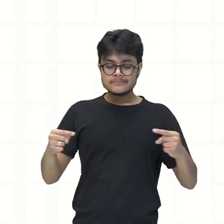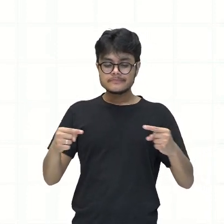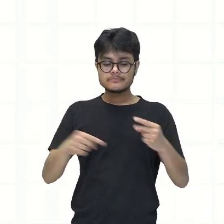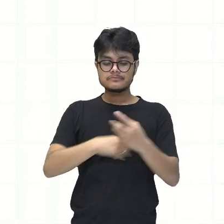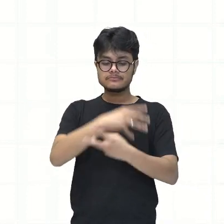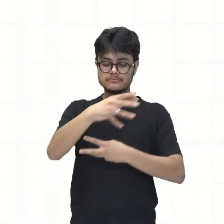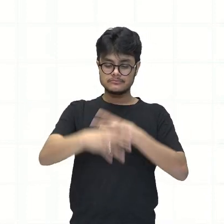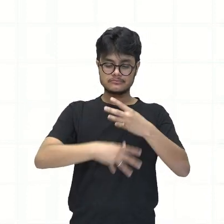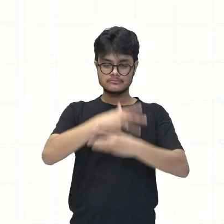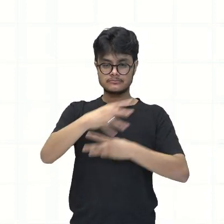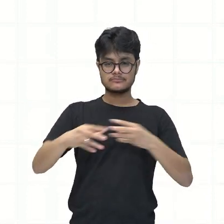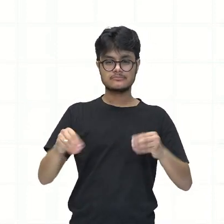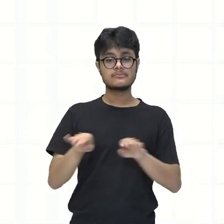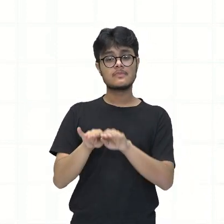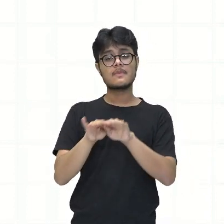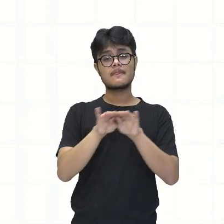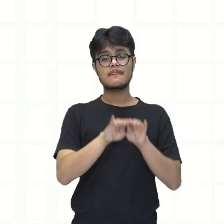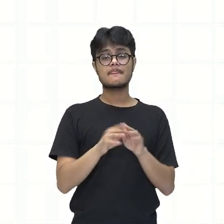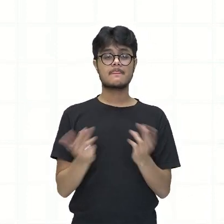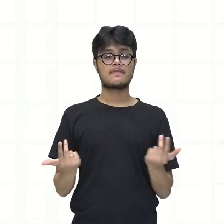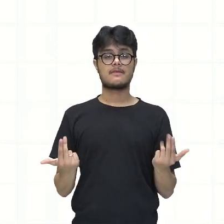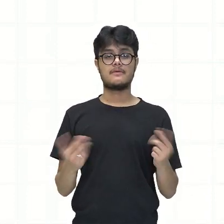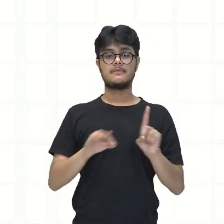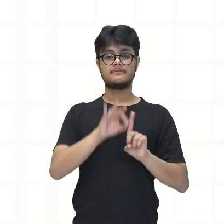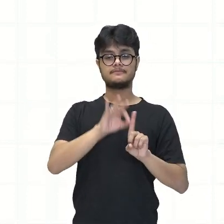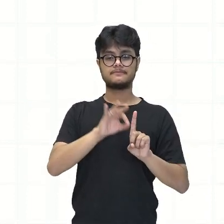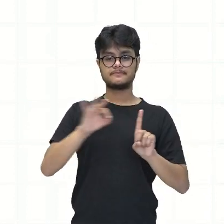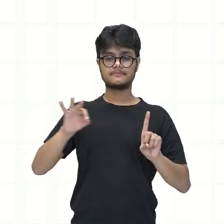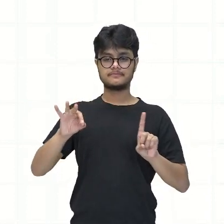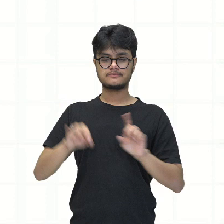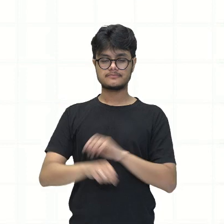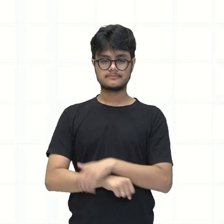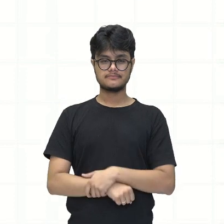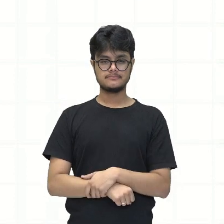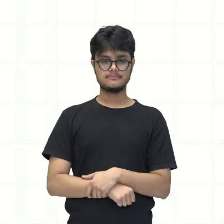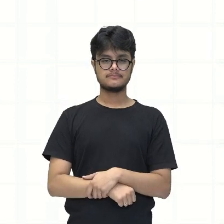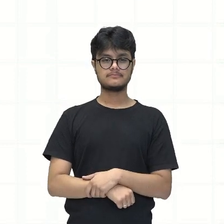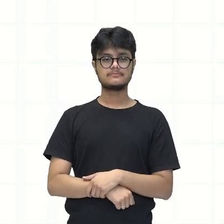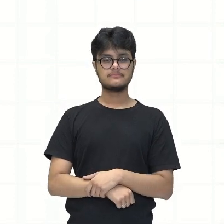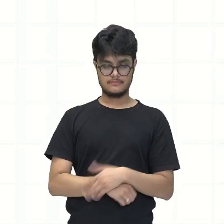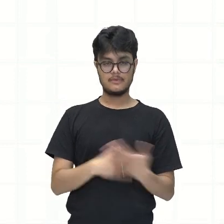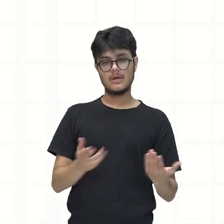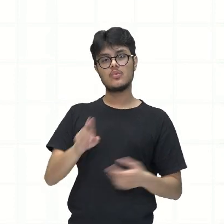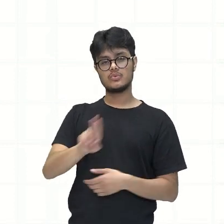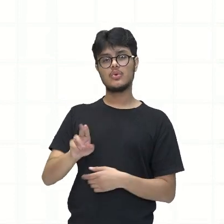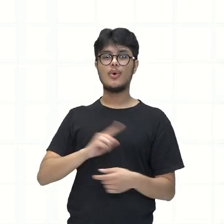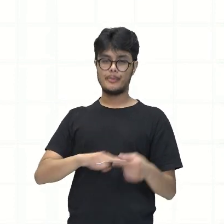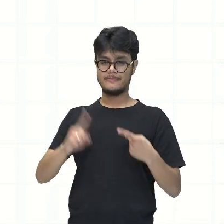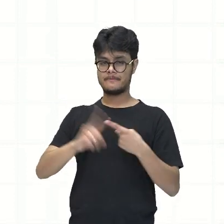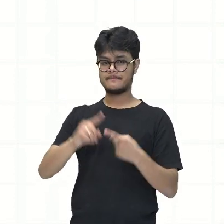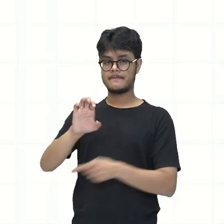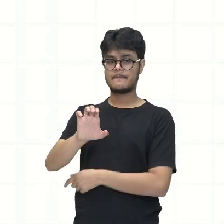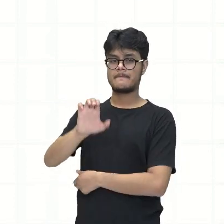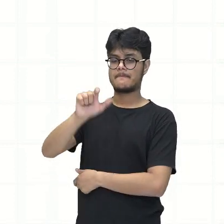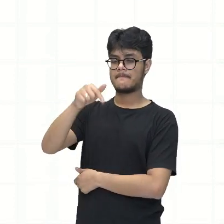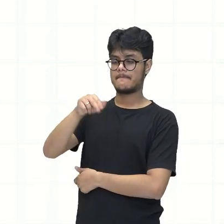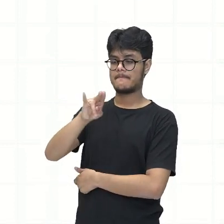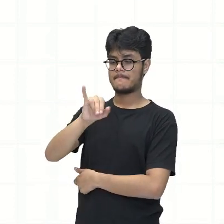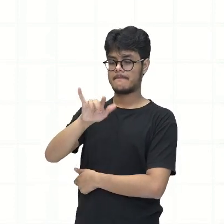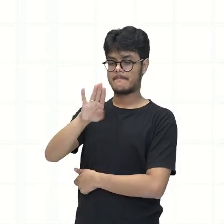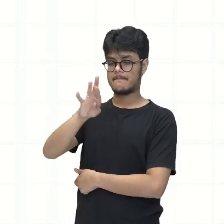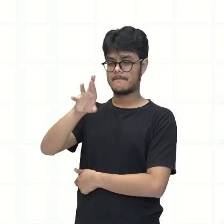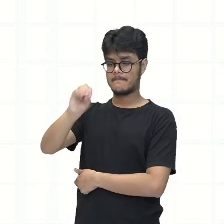fica igual à mesma temperatura, a gente pode dizer que é o momento em que